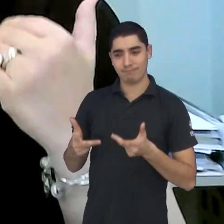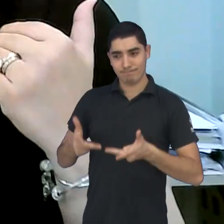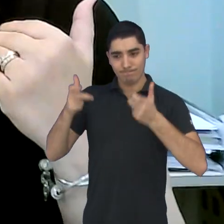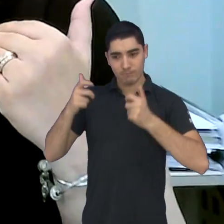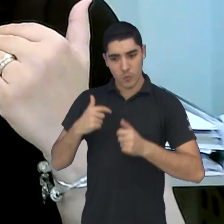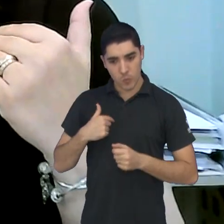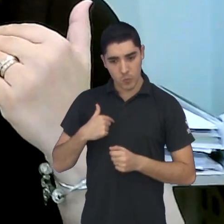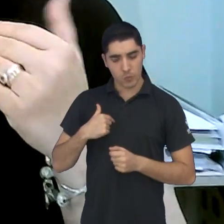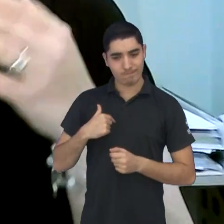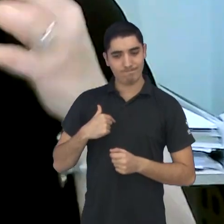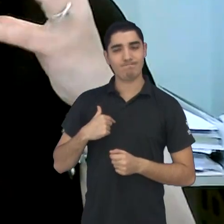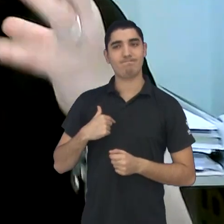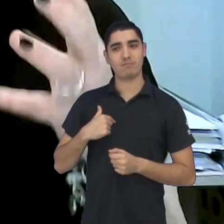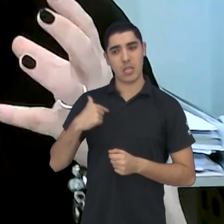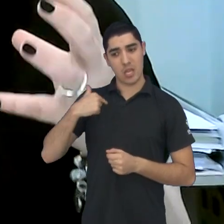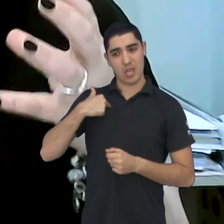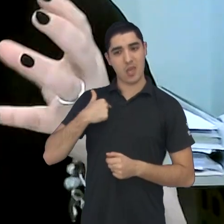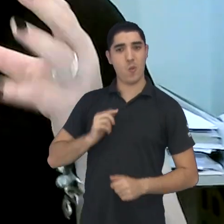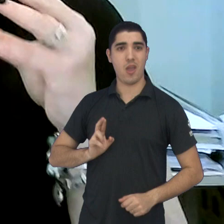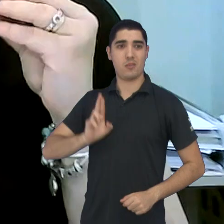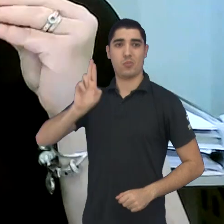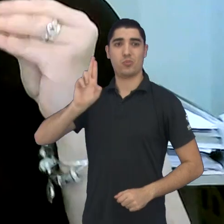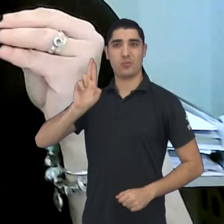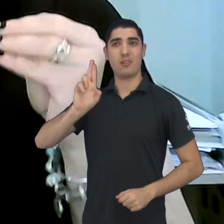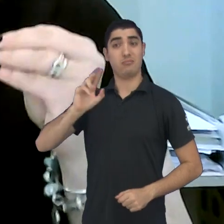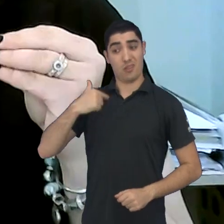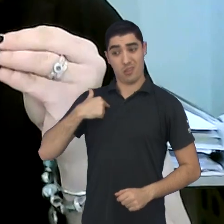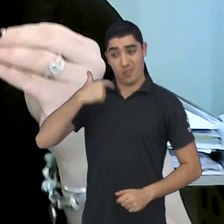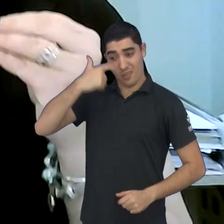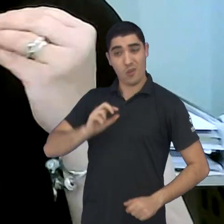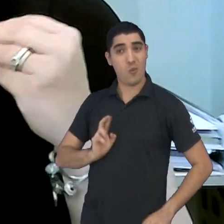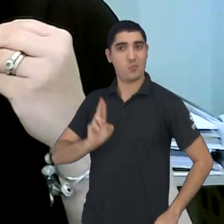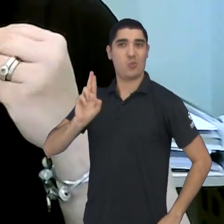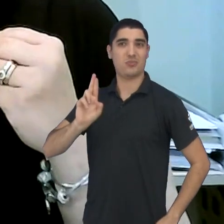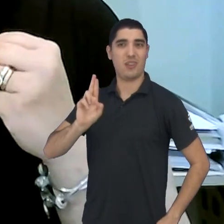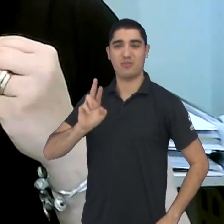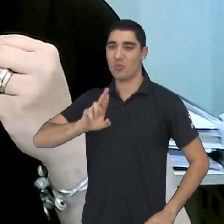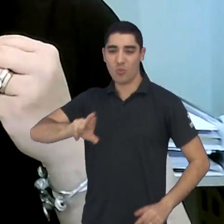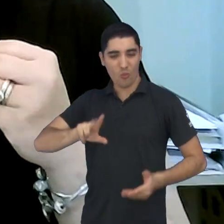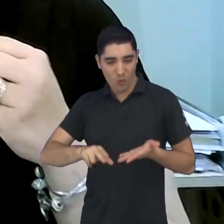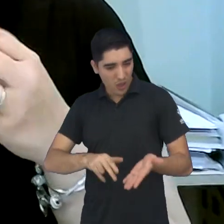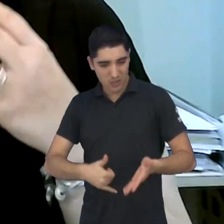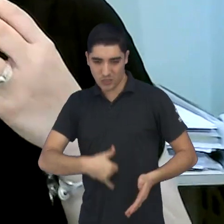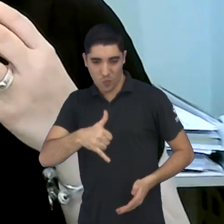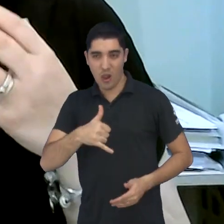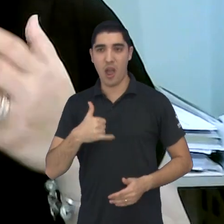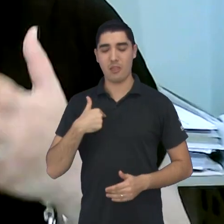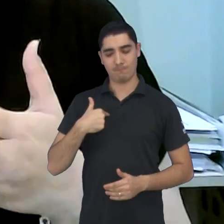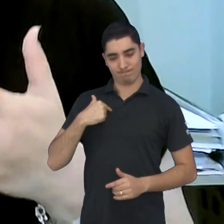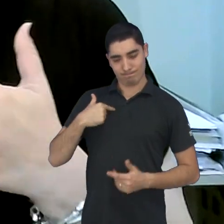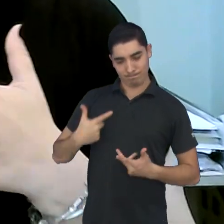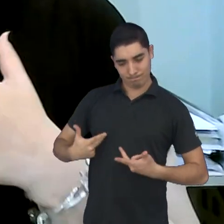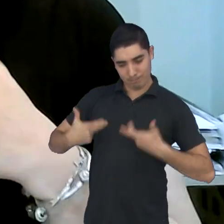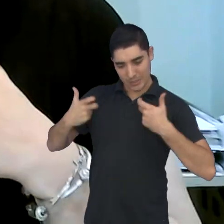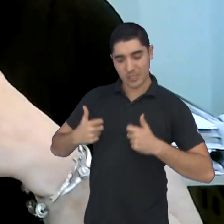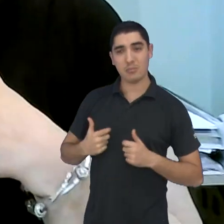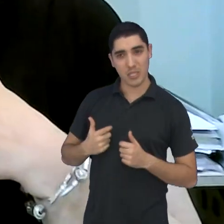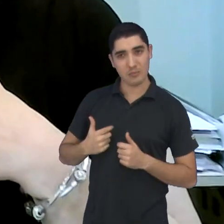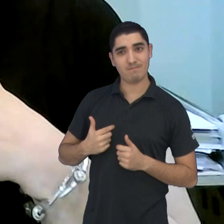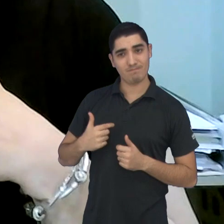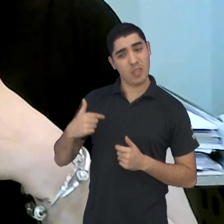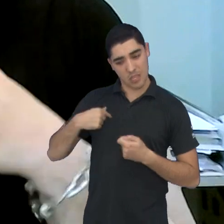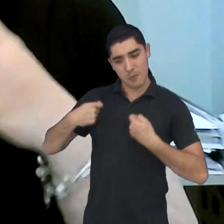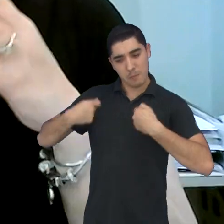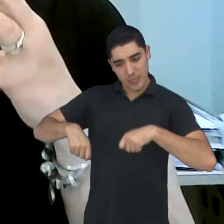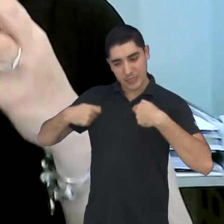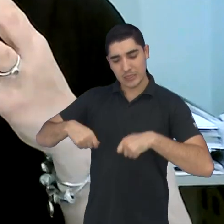olhou para ela, né? A parentalidade, ela passa muito por um autoconhecimento. Então, eu realmente preciso olhar